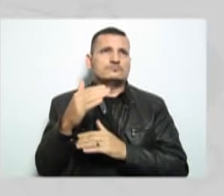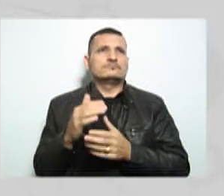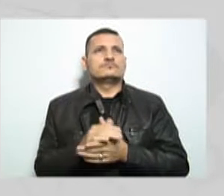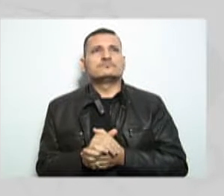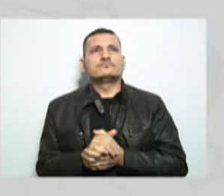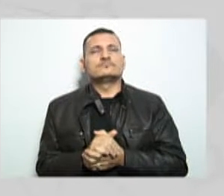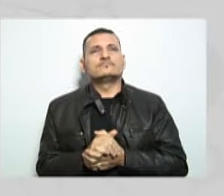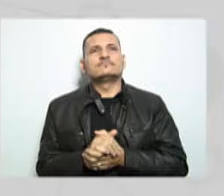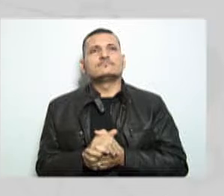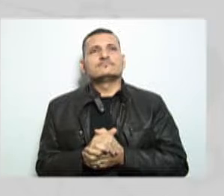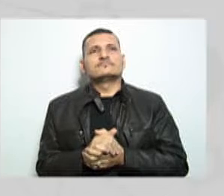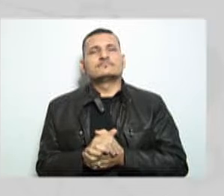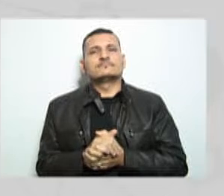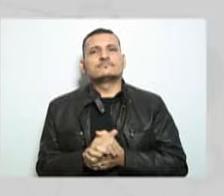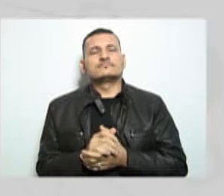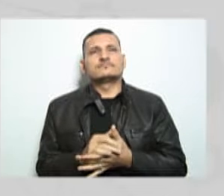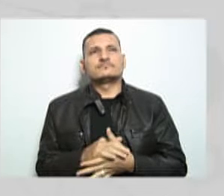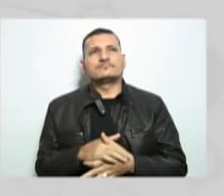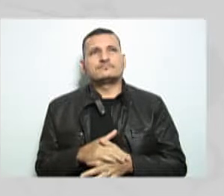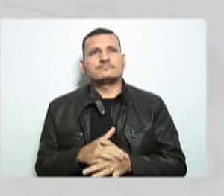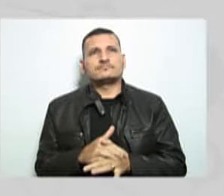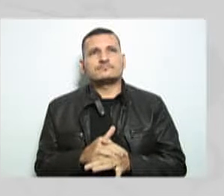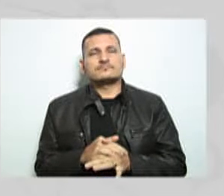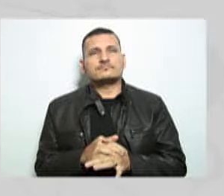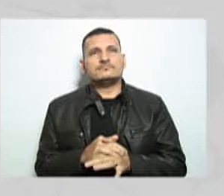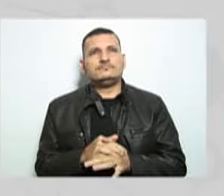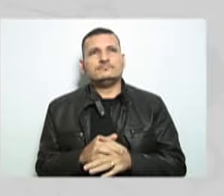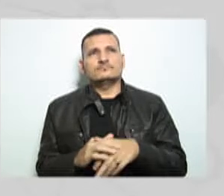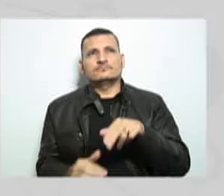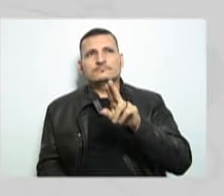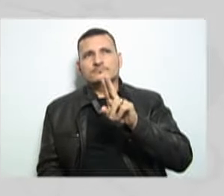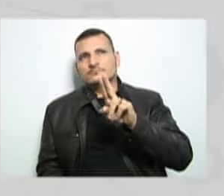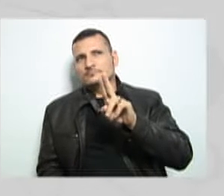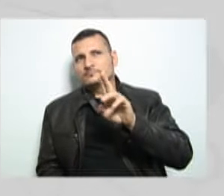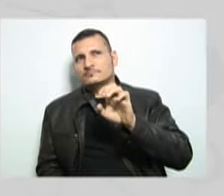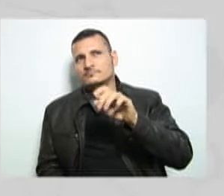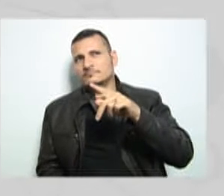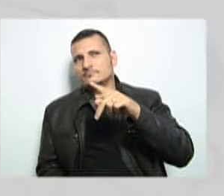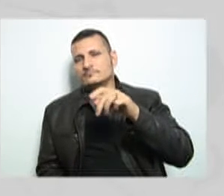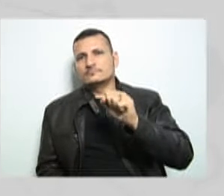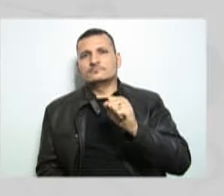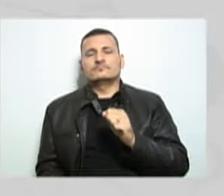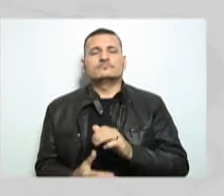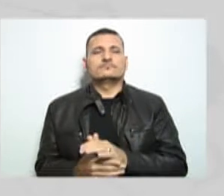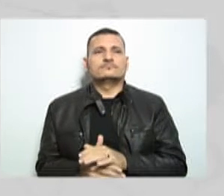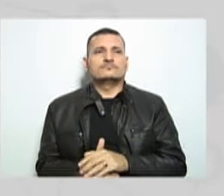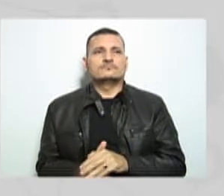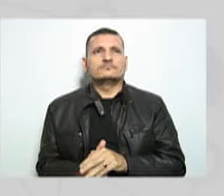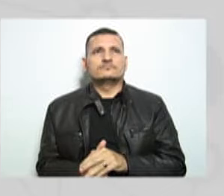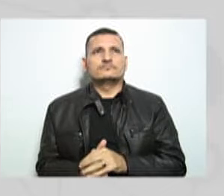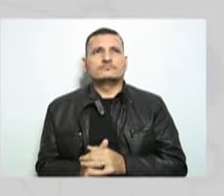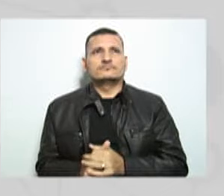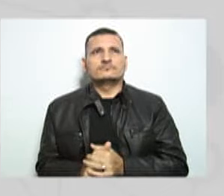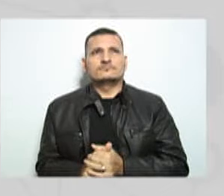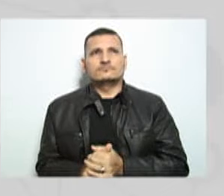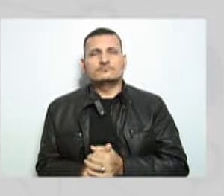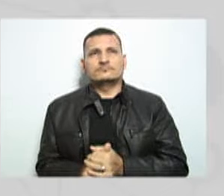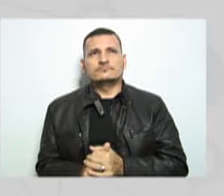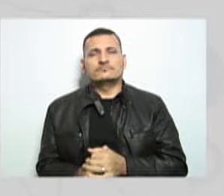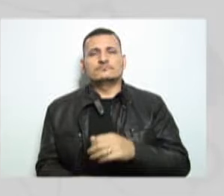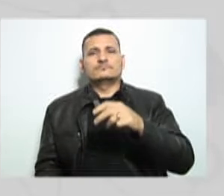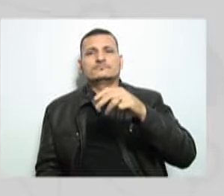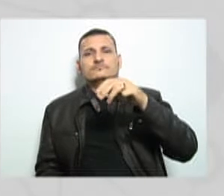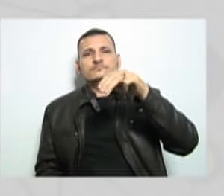aqui para vocês terem uma visão melhor de como ficou o cálculo da UEPS. Vamos lá para a média